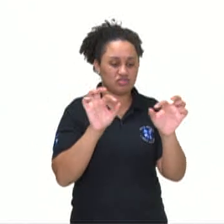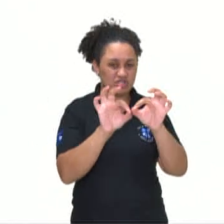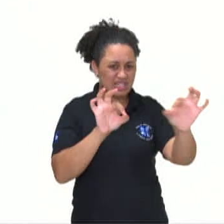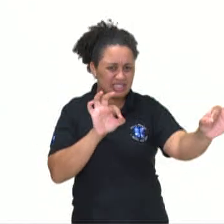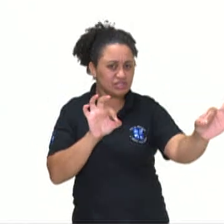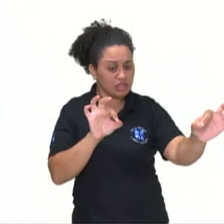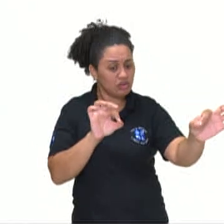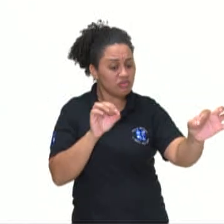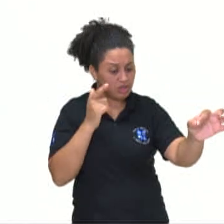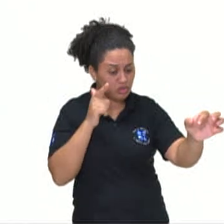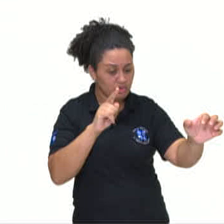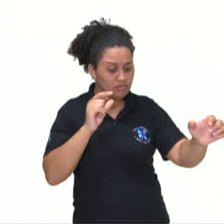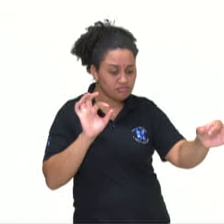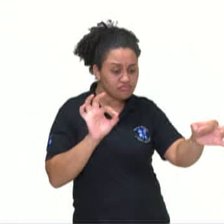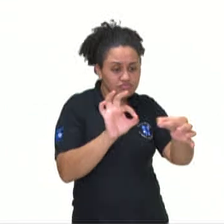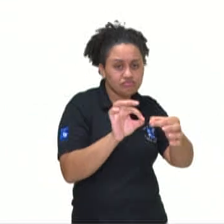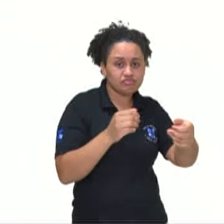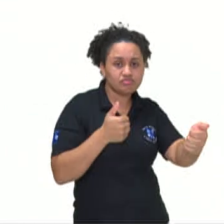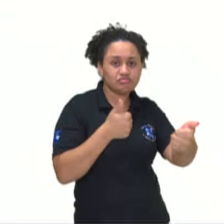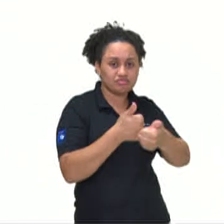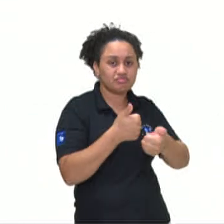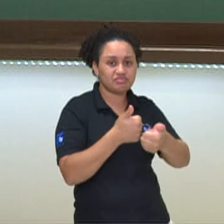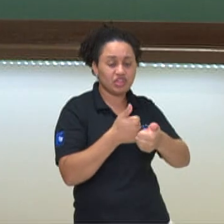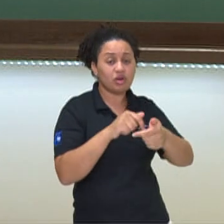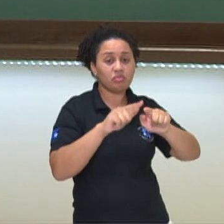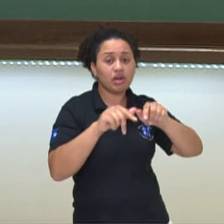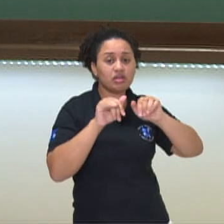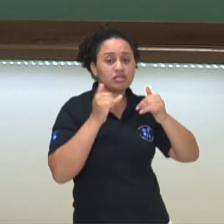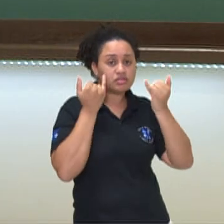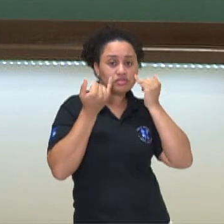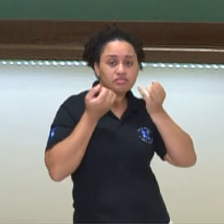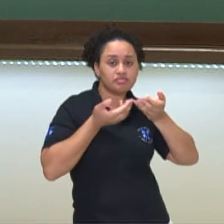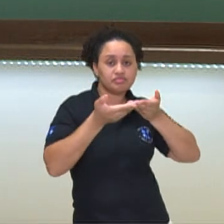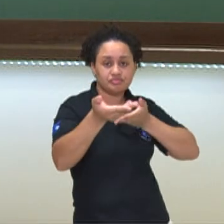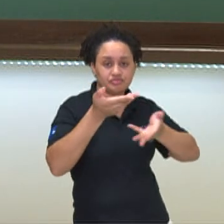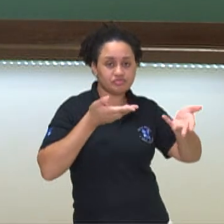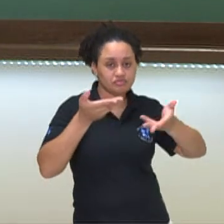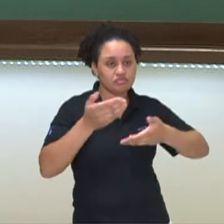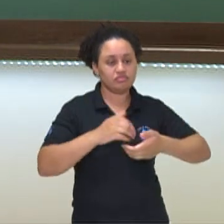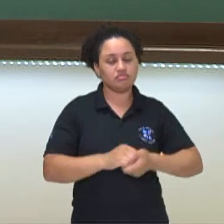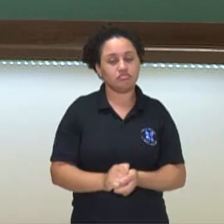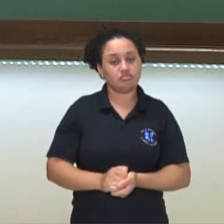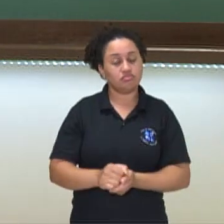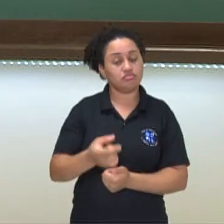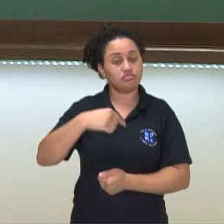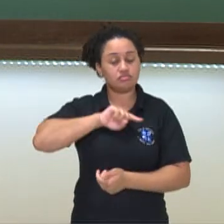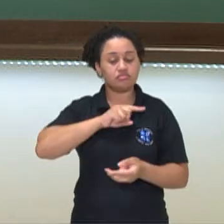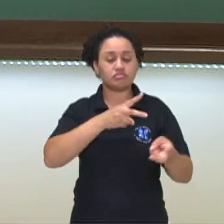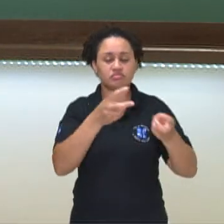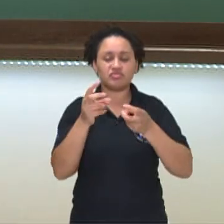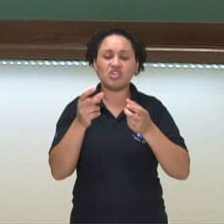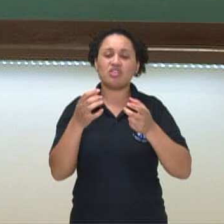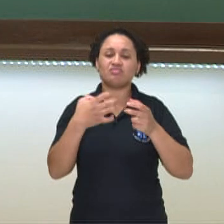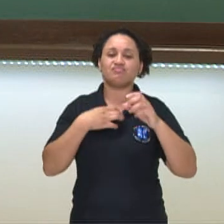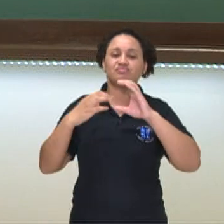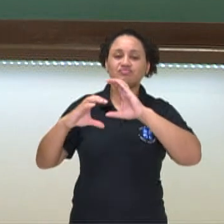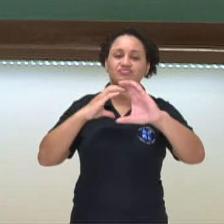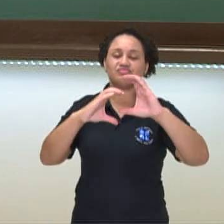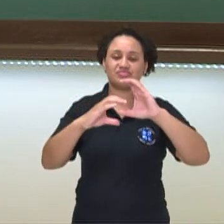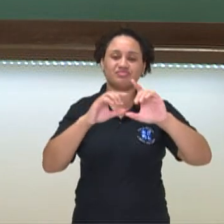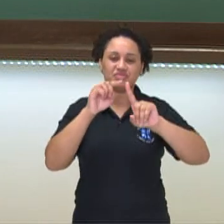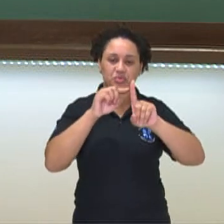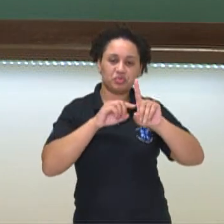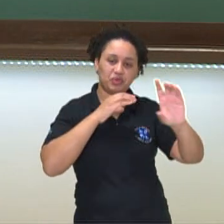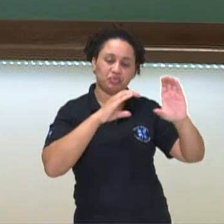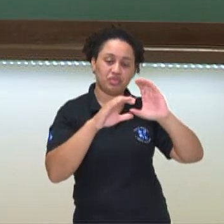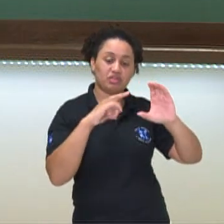povos e acelerando a disseminação das informações. A gente percebe que os meios de comunicação, eles vêm tendo uma